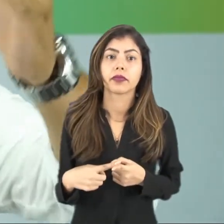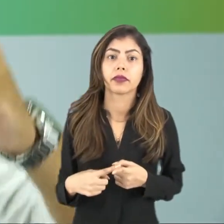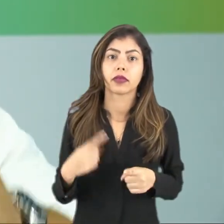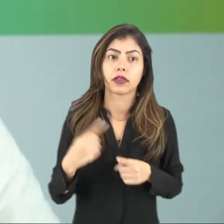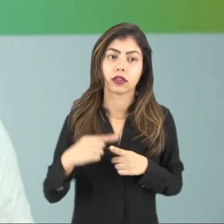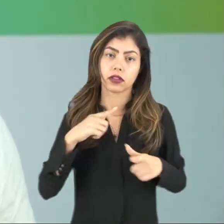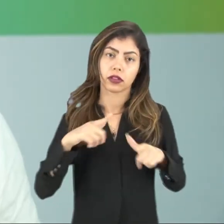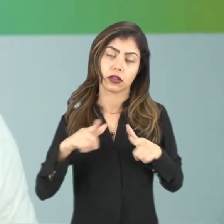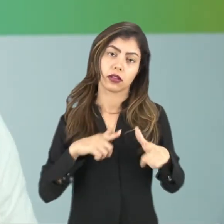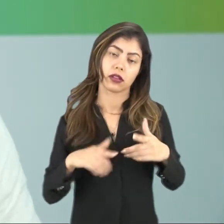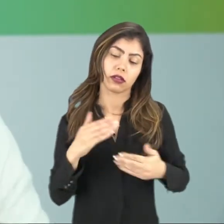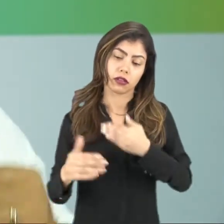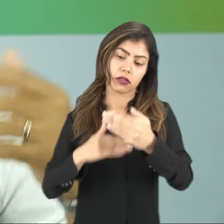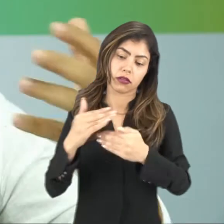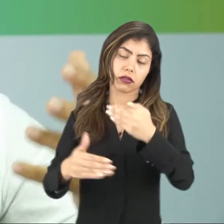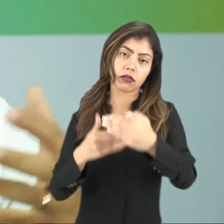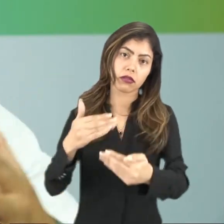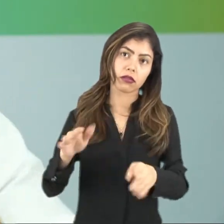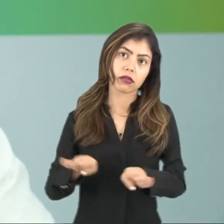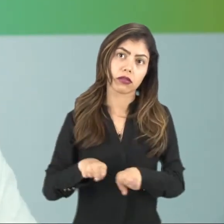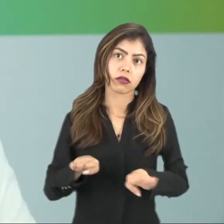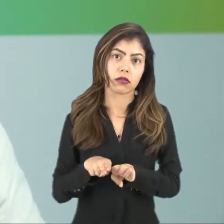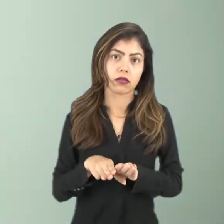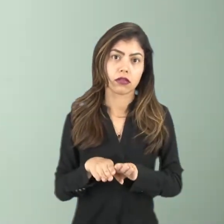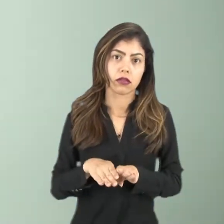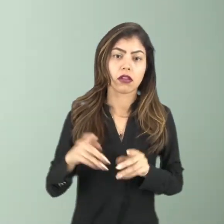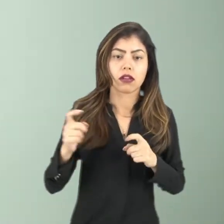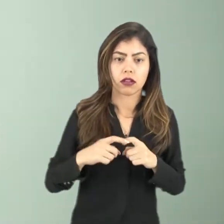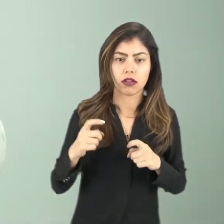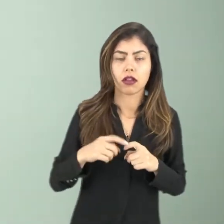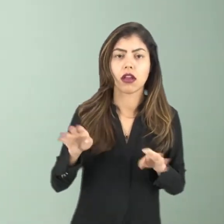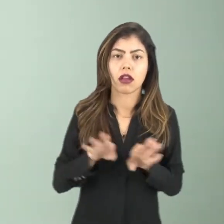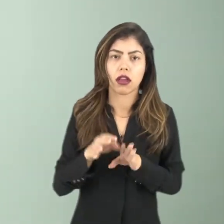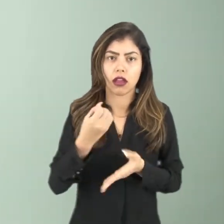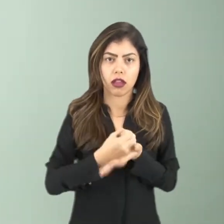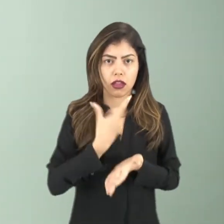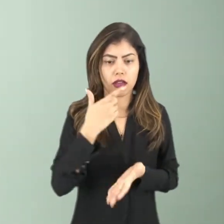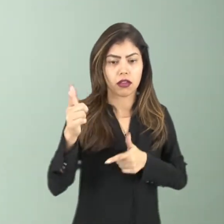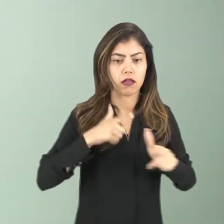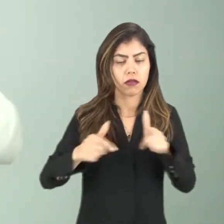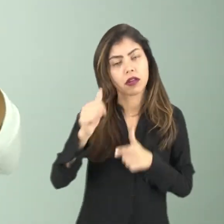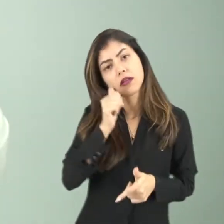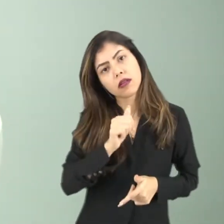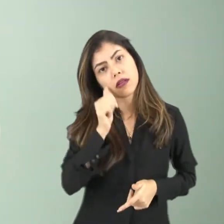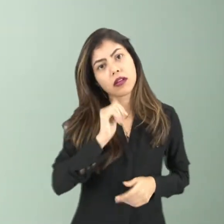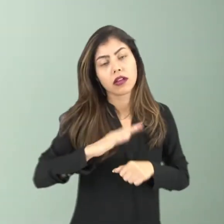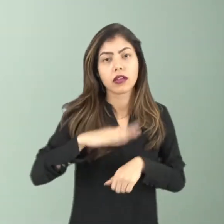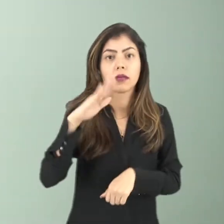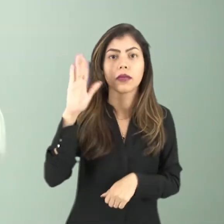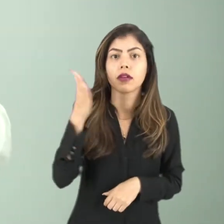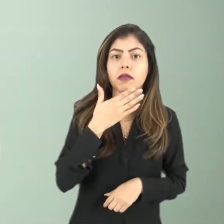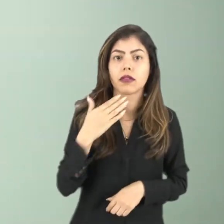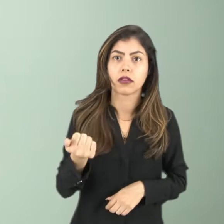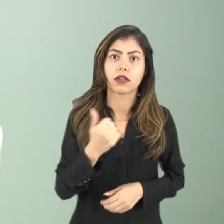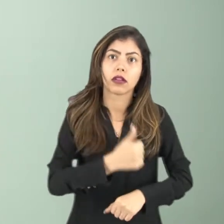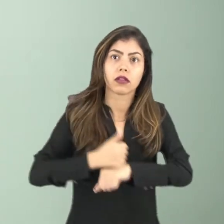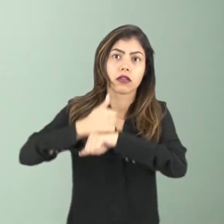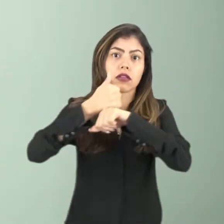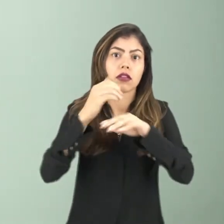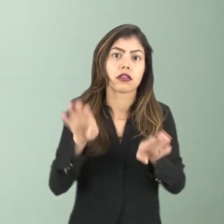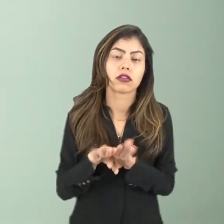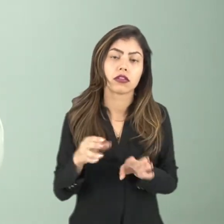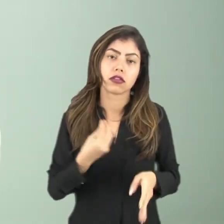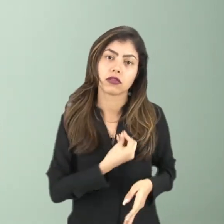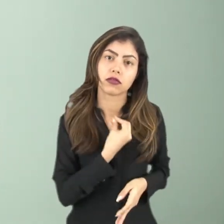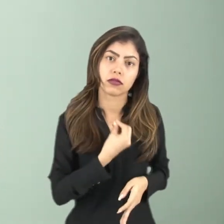a gente vai trabalhar aqui com uma evolução médico-sanitária, com métodos anticonceptivos, com mulher no mercado de trabalho, que dá mais qualidade